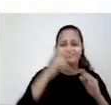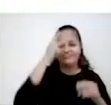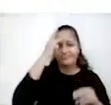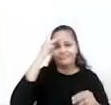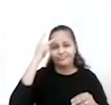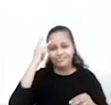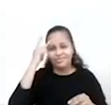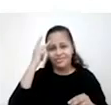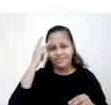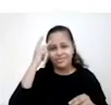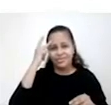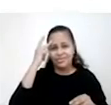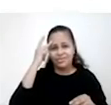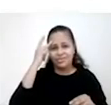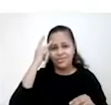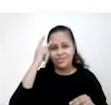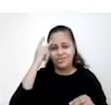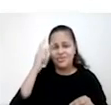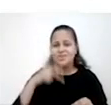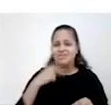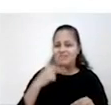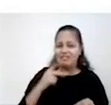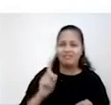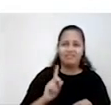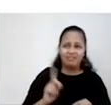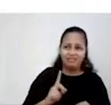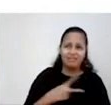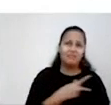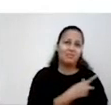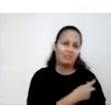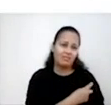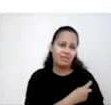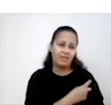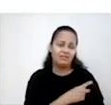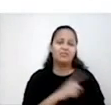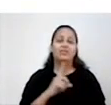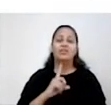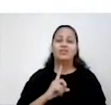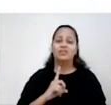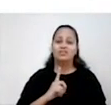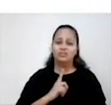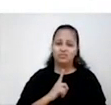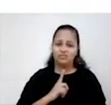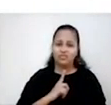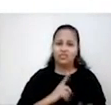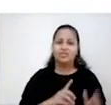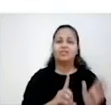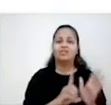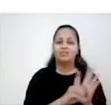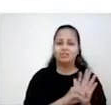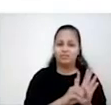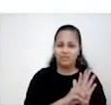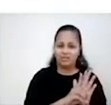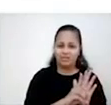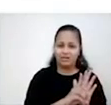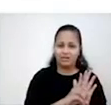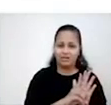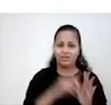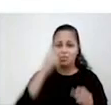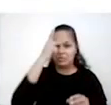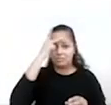moradores se recusassem a ser vacinados, um decreto governamental permitia que os agentes de